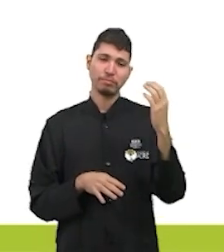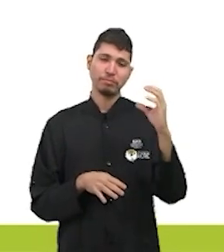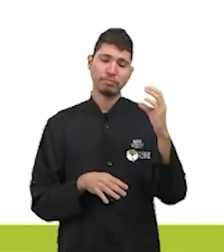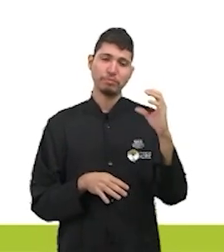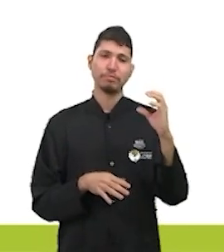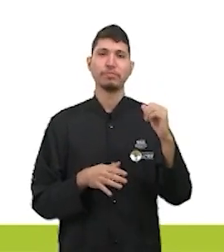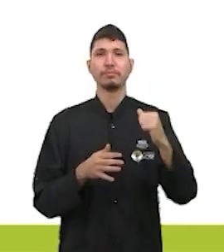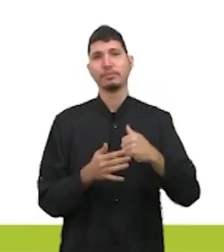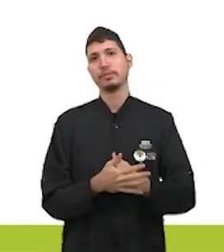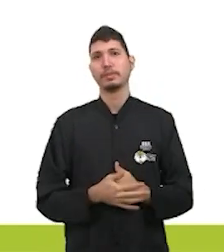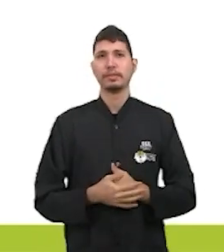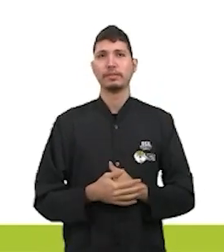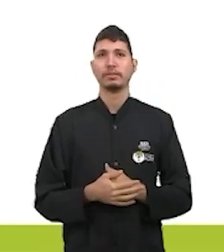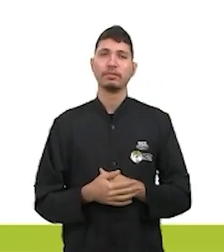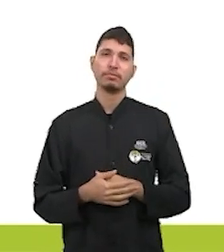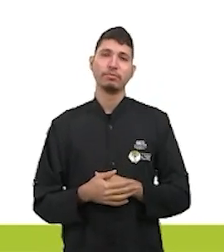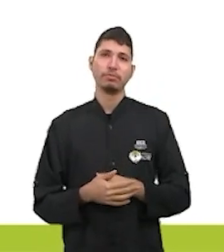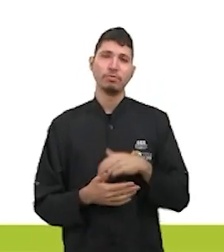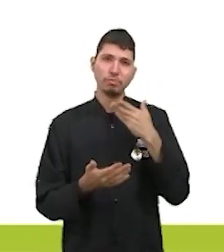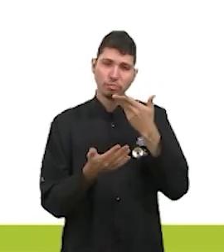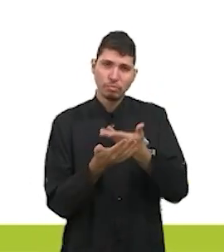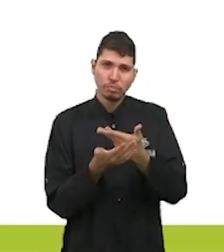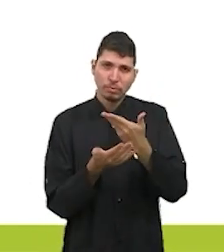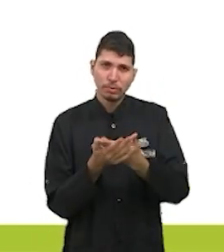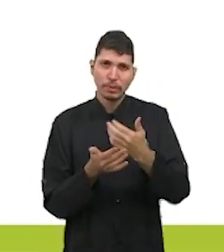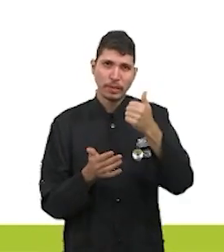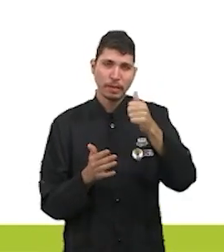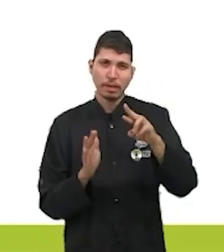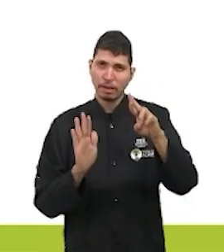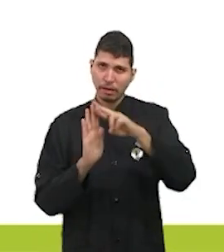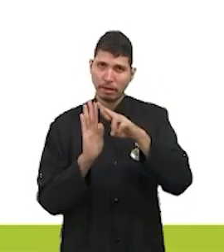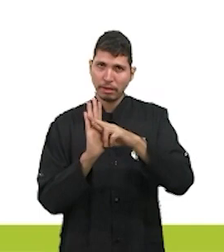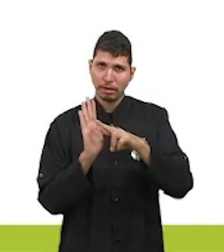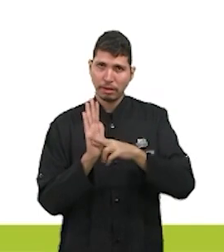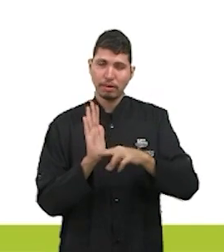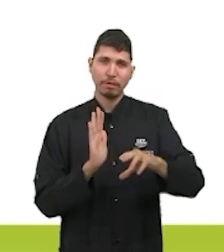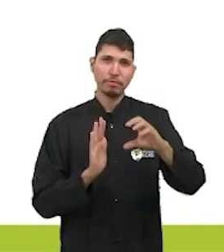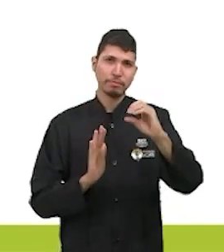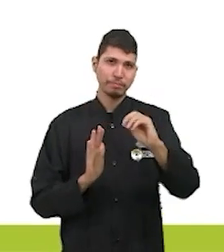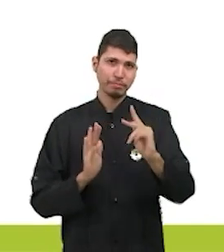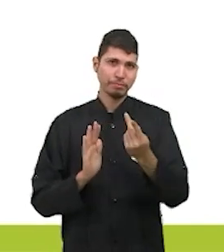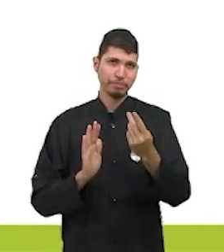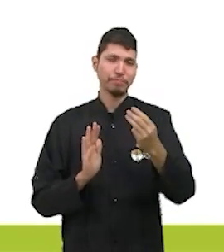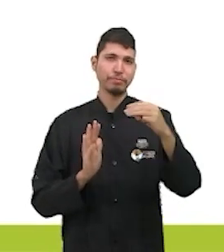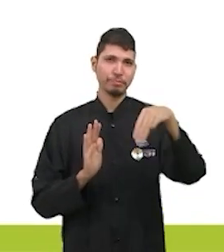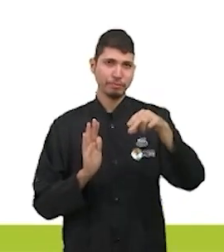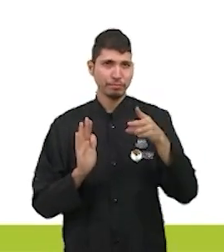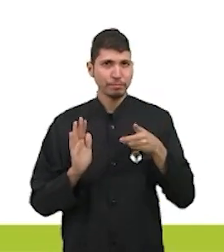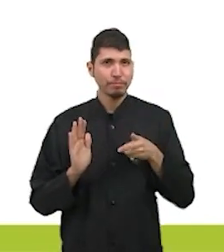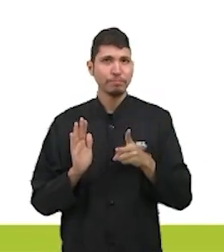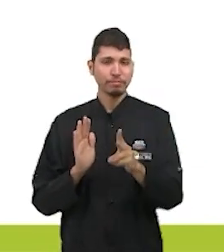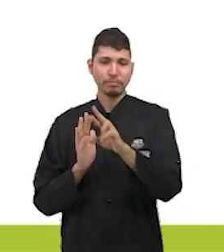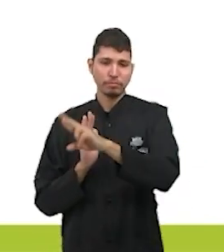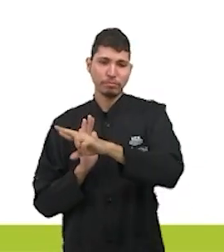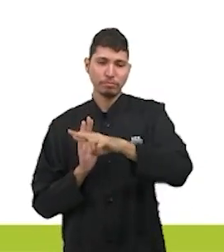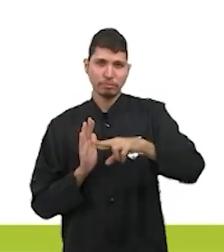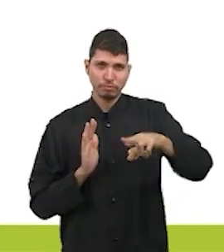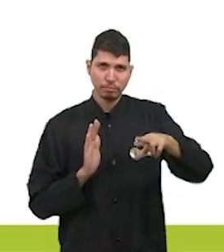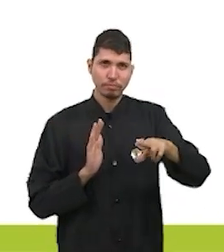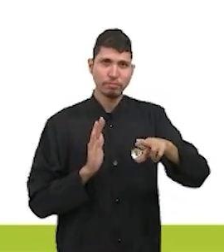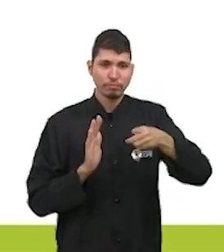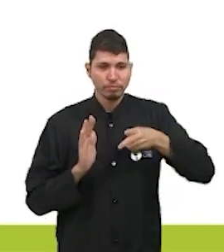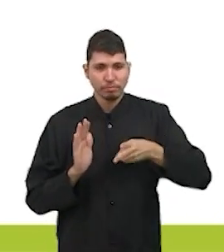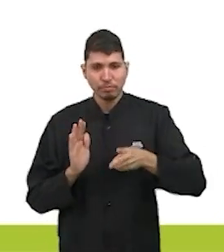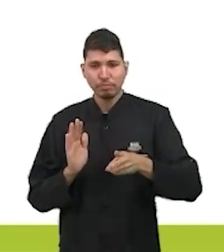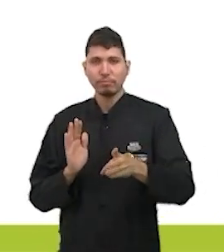ele verificou, né, que em relação à primeira lei, que a nossa resistência ela é constante, ela acaba sendo ali uma constante,